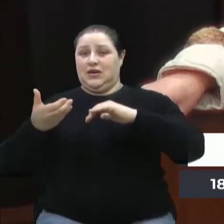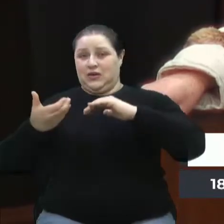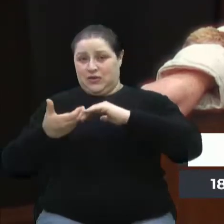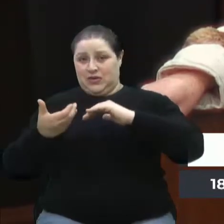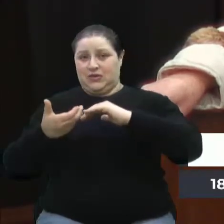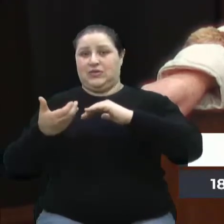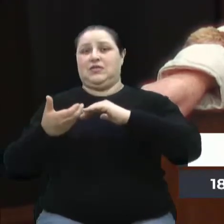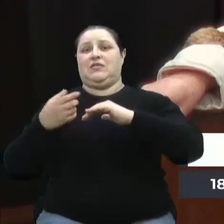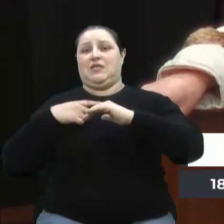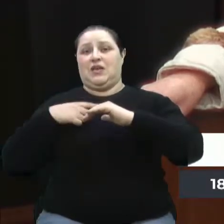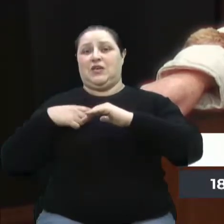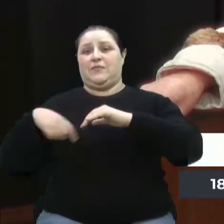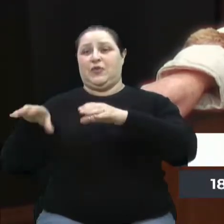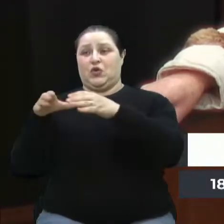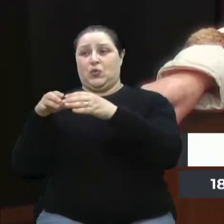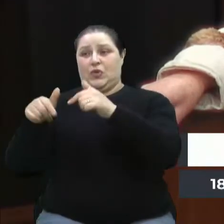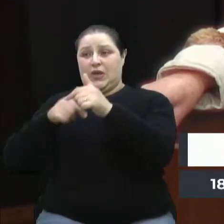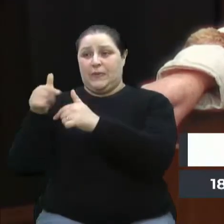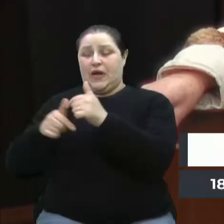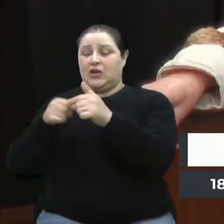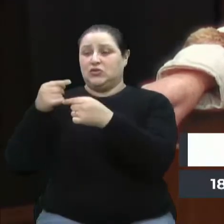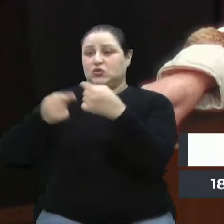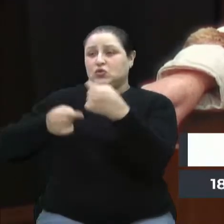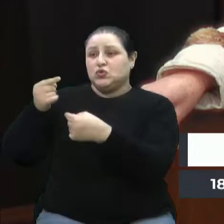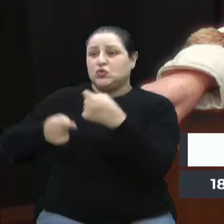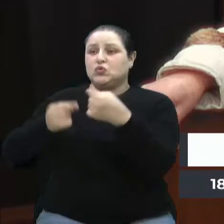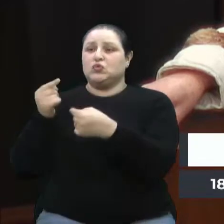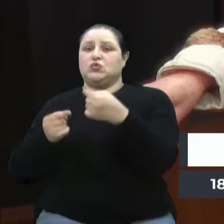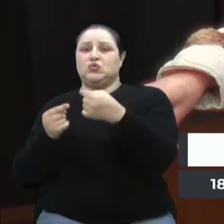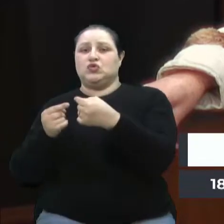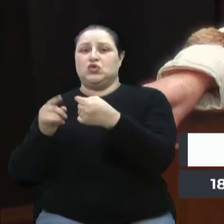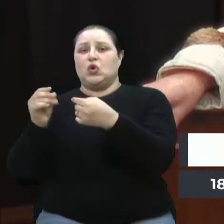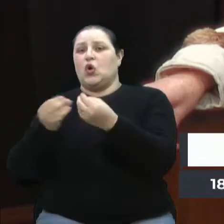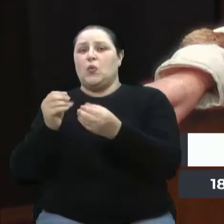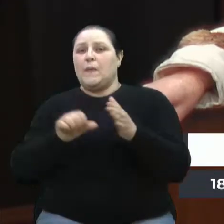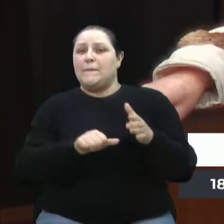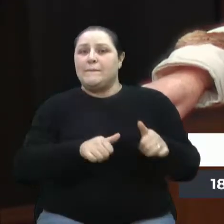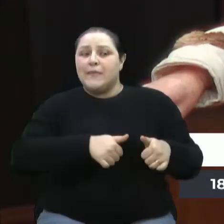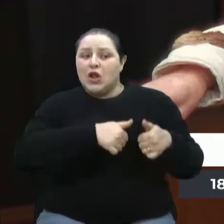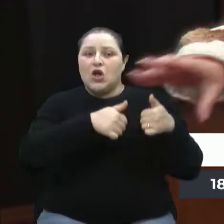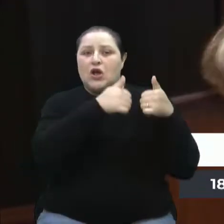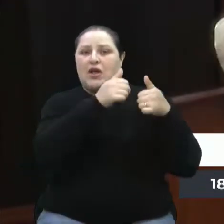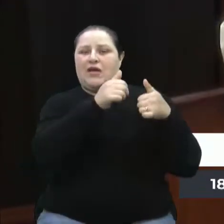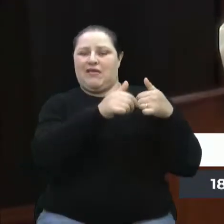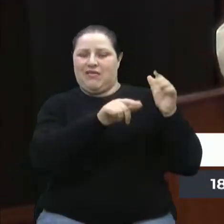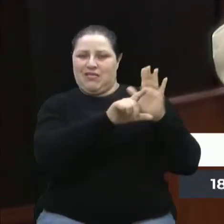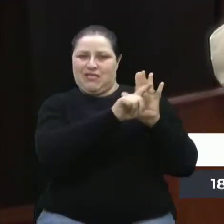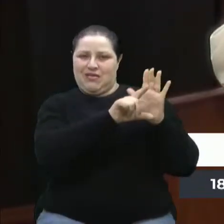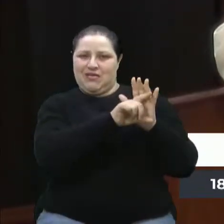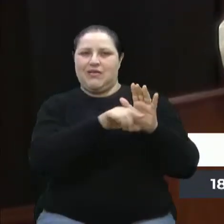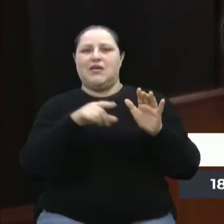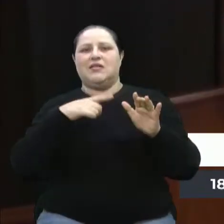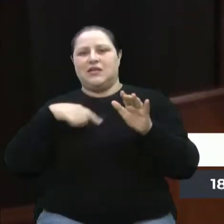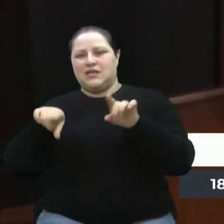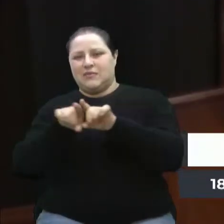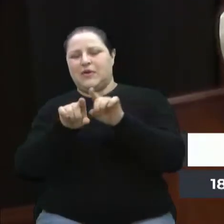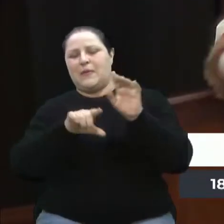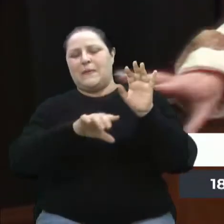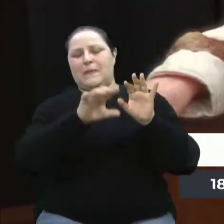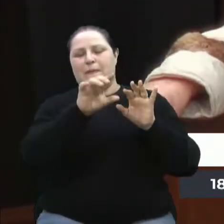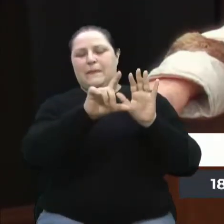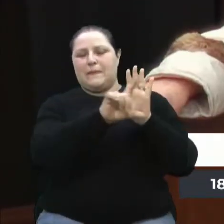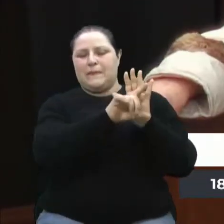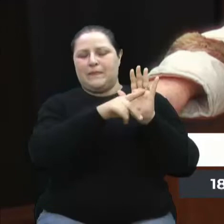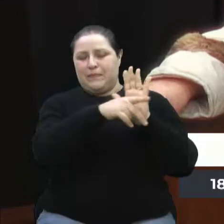trabalho, discutindo a aprimoração desta lei, embora tenha um PL, um projeto de